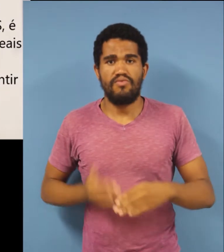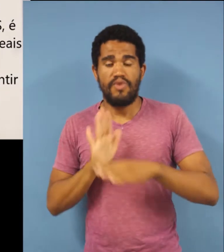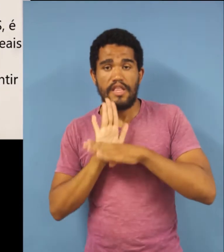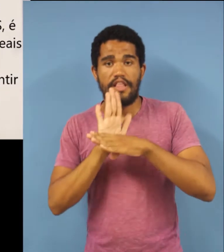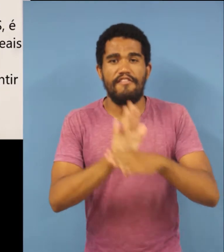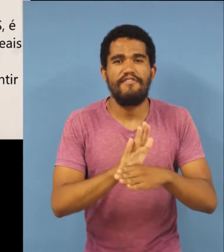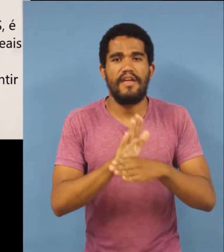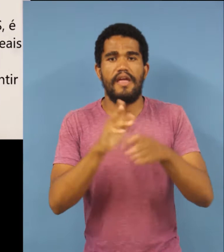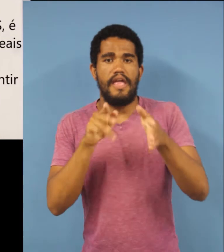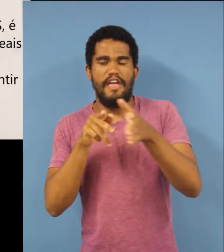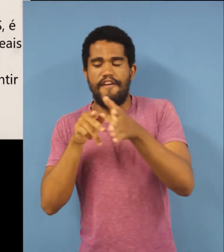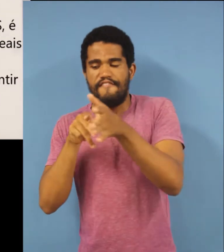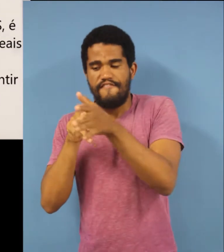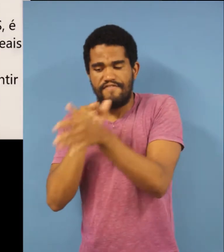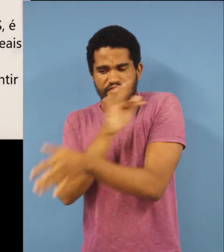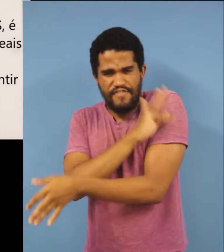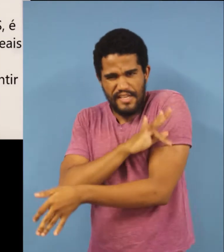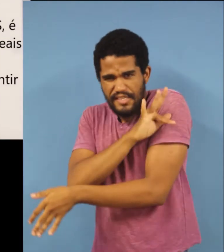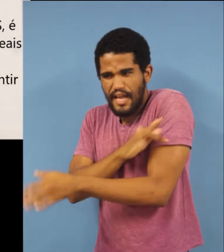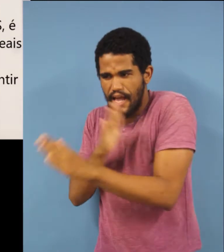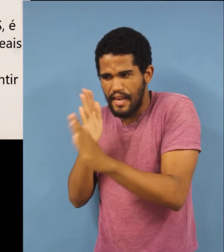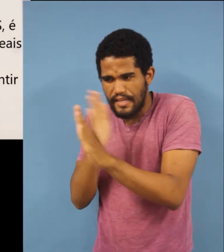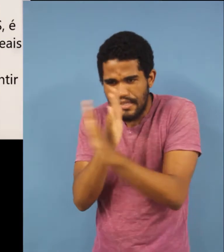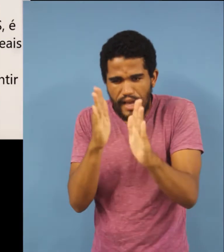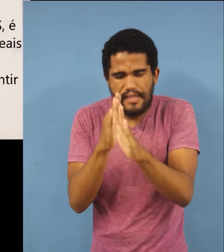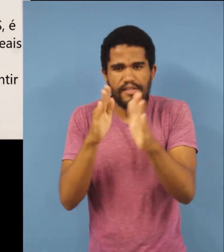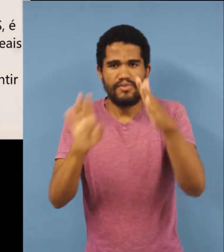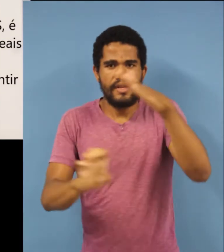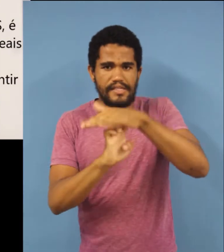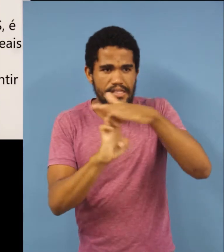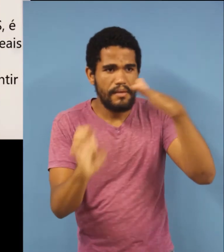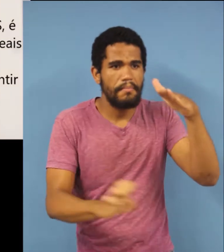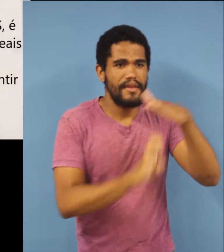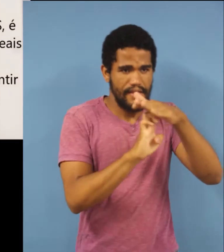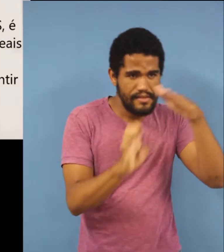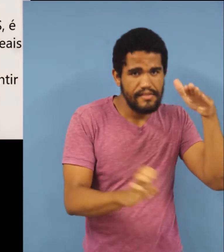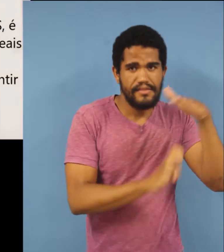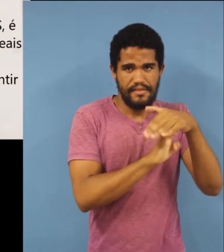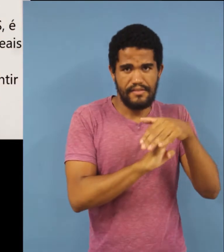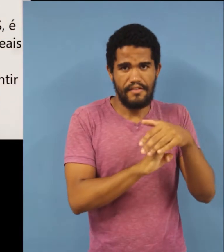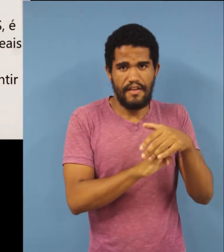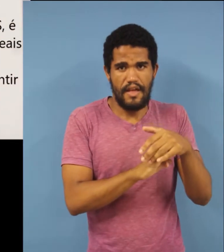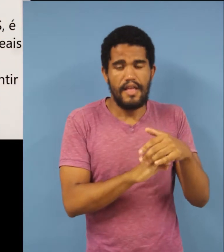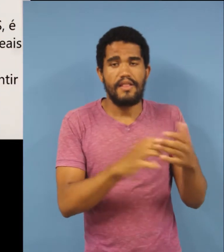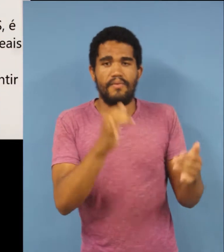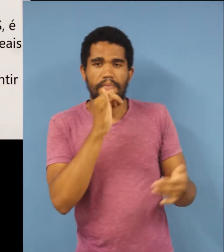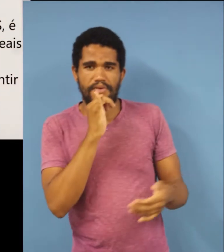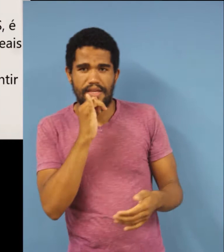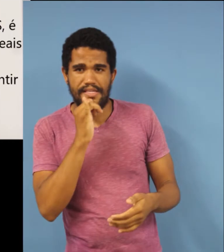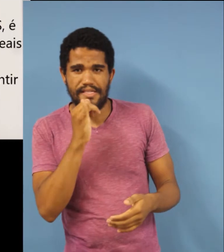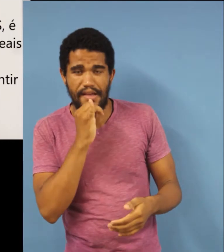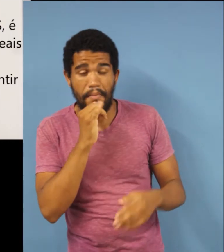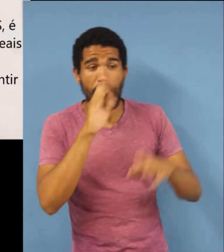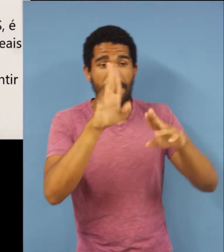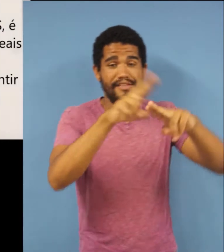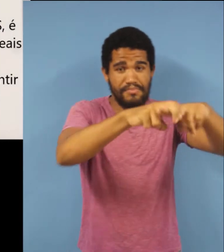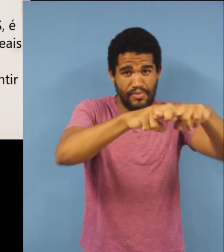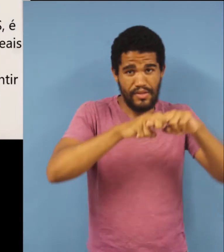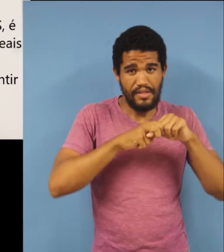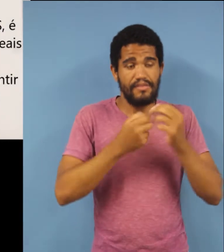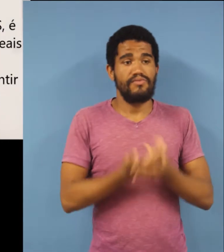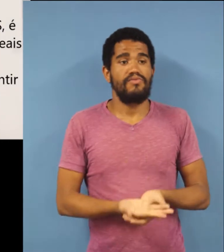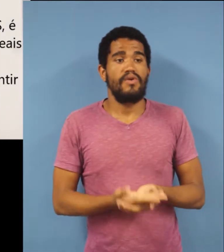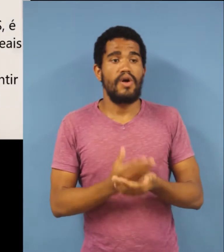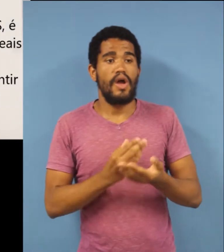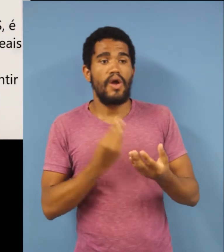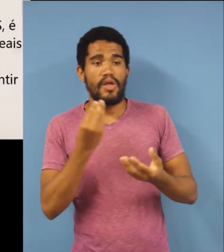de empresas que apresentam imigrantes como funcionários, e aí ela já começou com um exemplo, e aí ele vem acrescentando mais um, bem